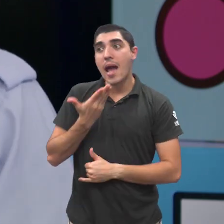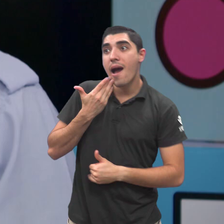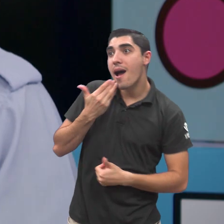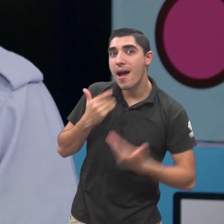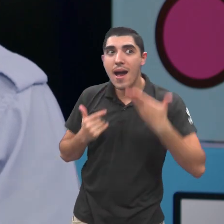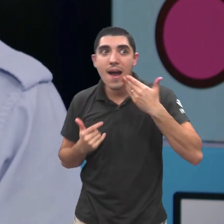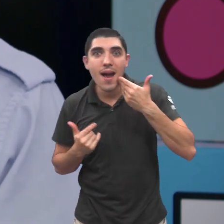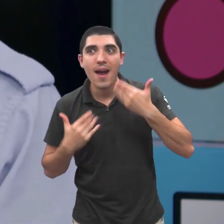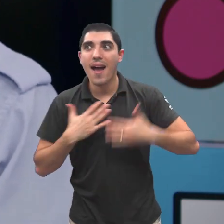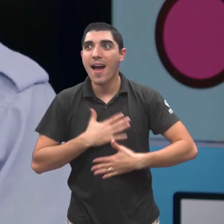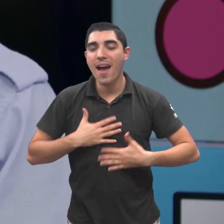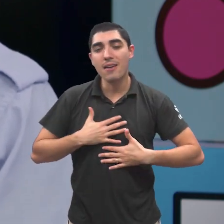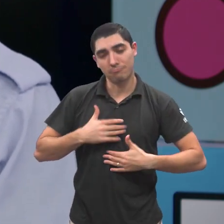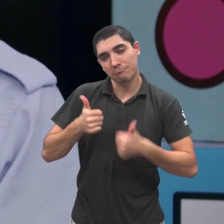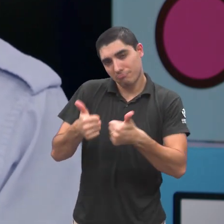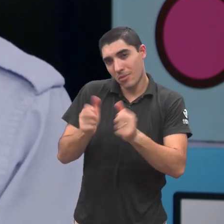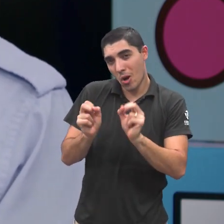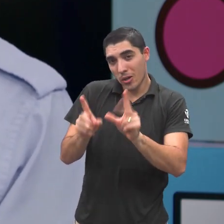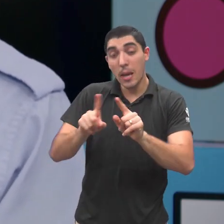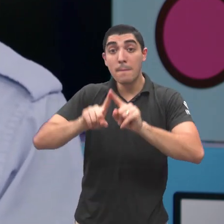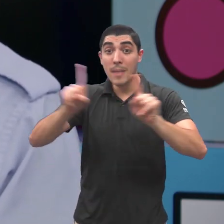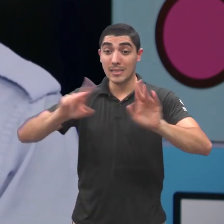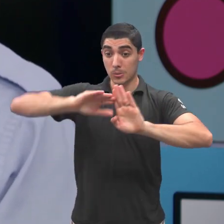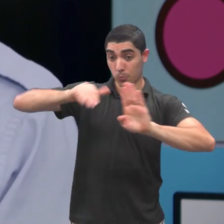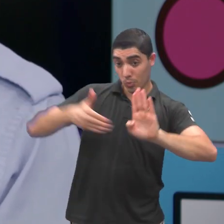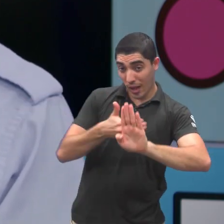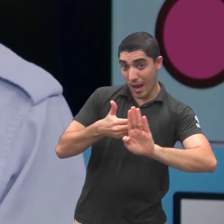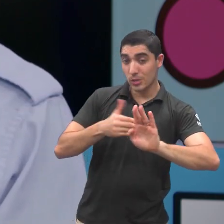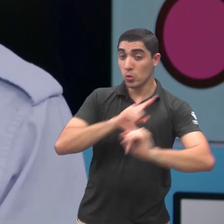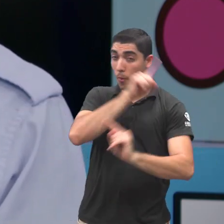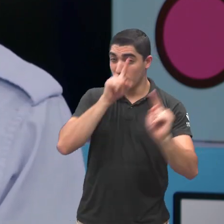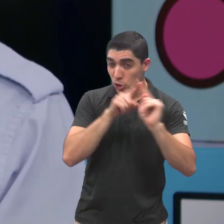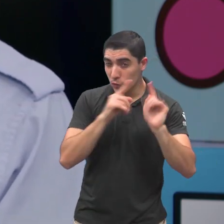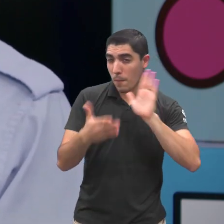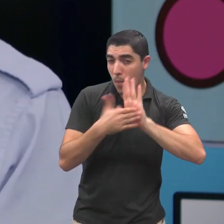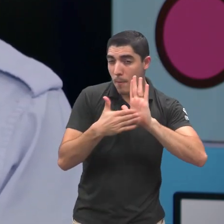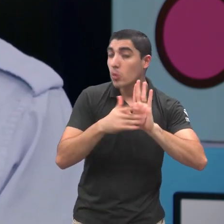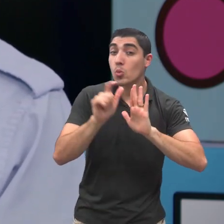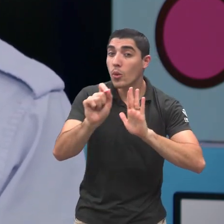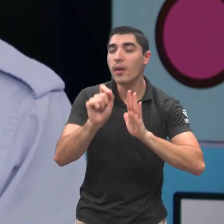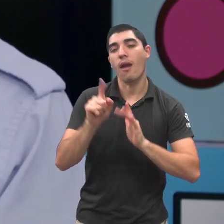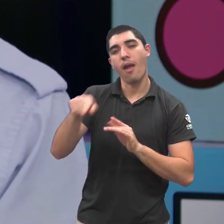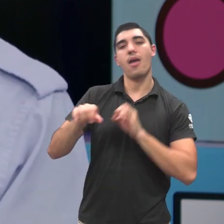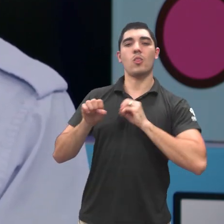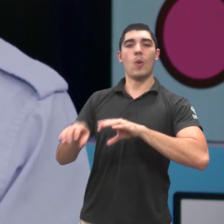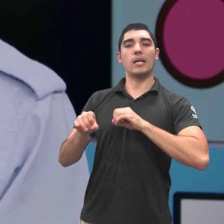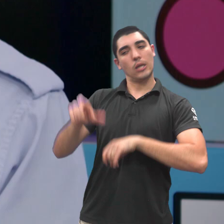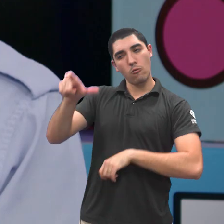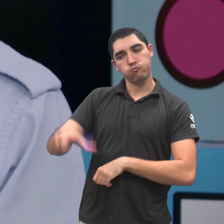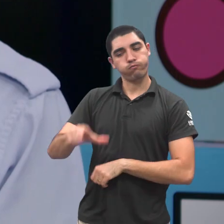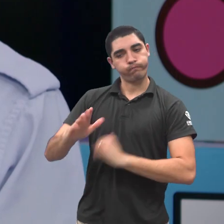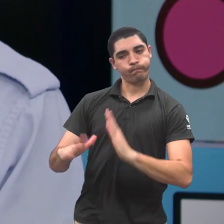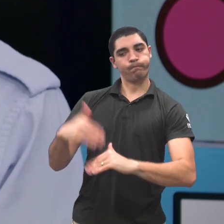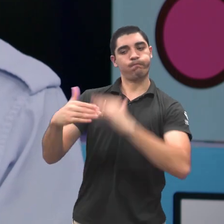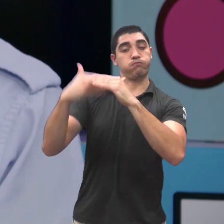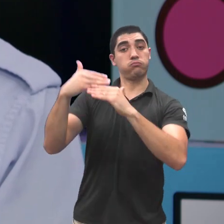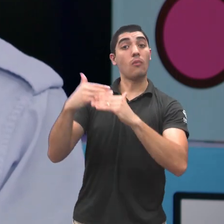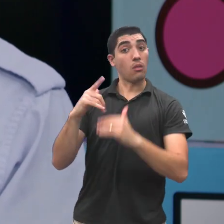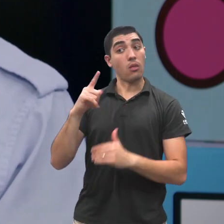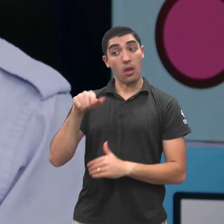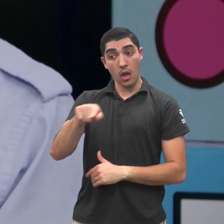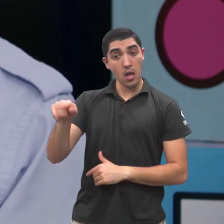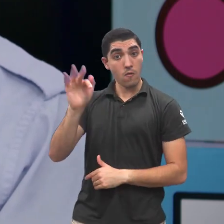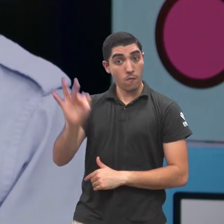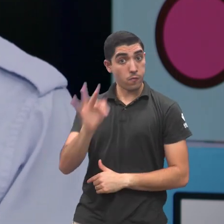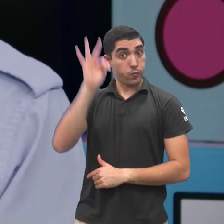aventura. Mas o movimento ele traz uma proposta educacional. Sim, E tudo com a supervisão de adultos.